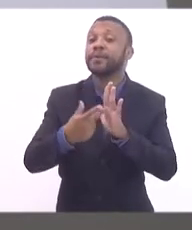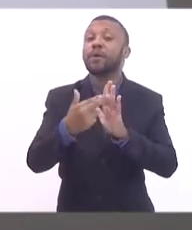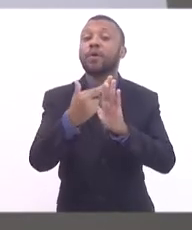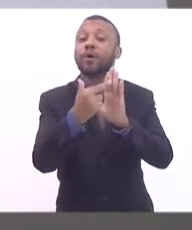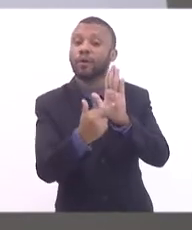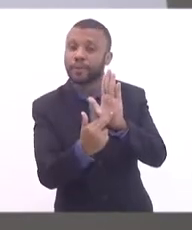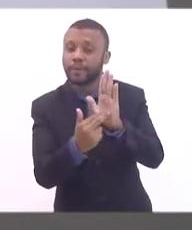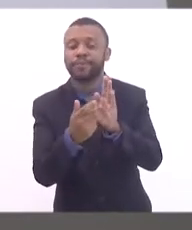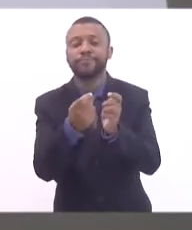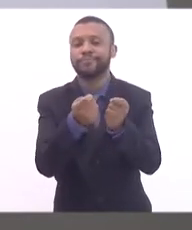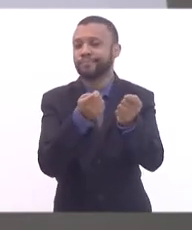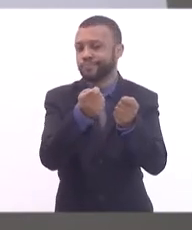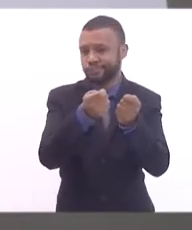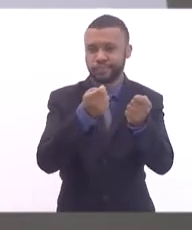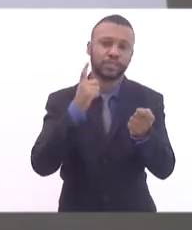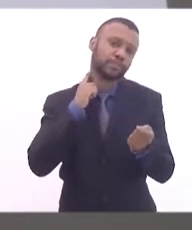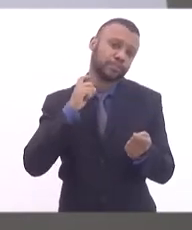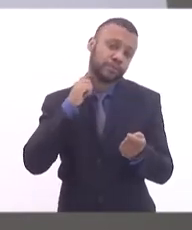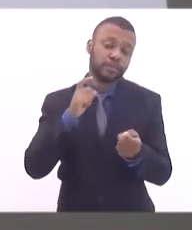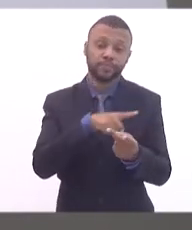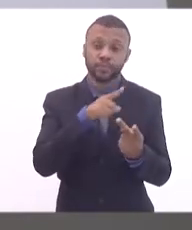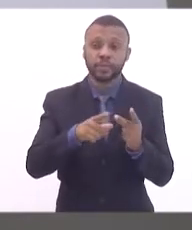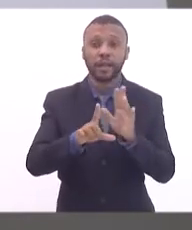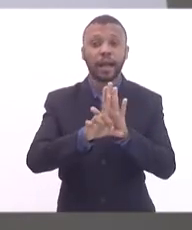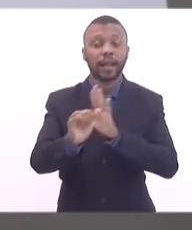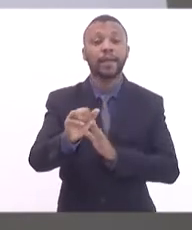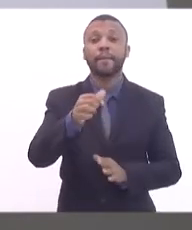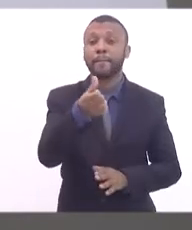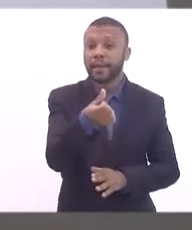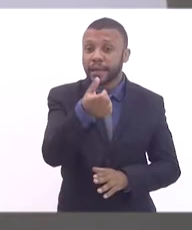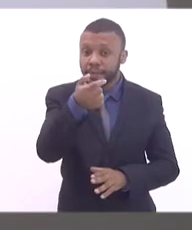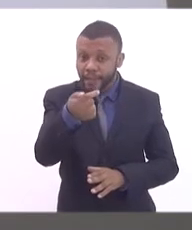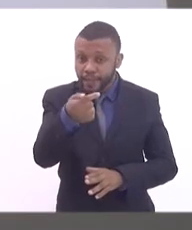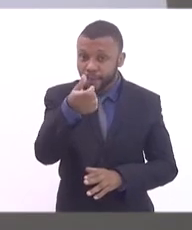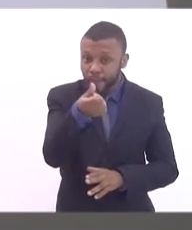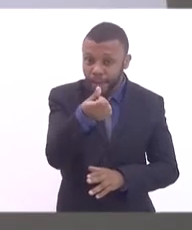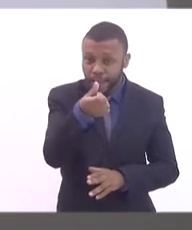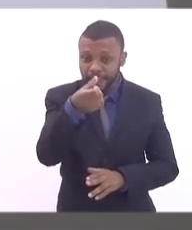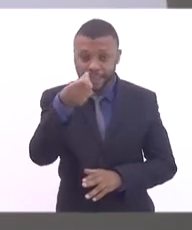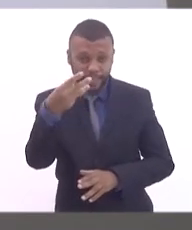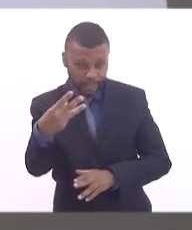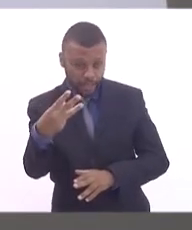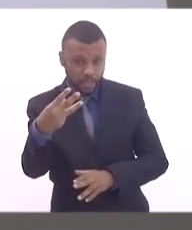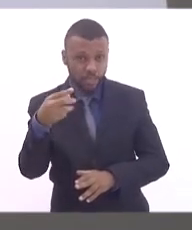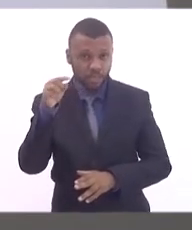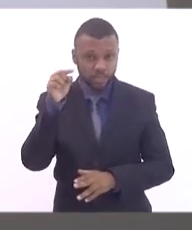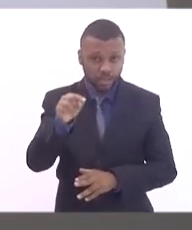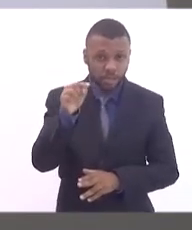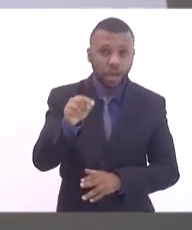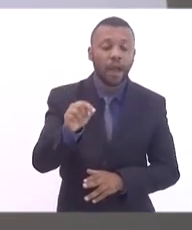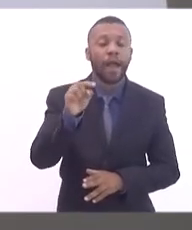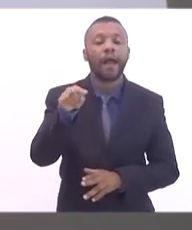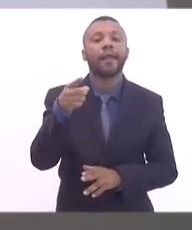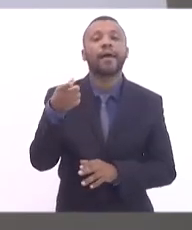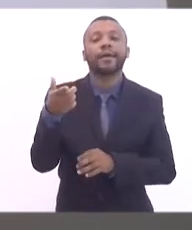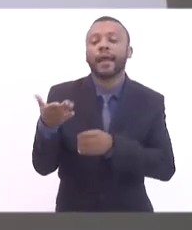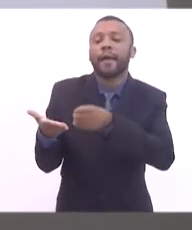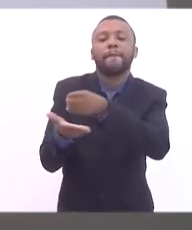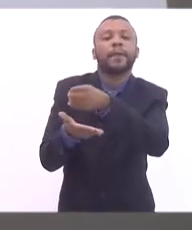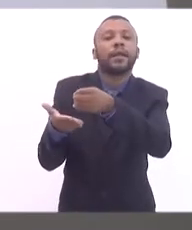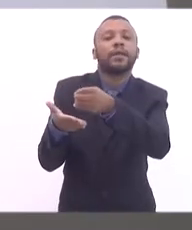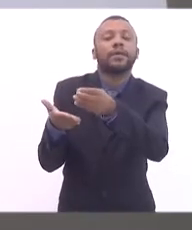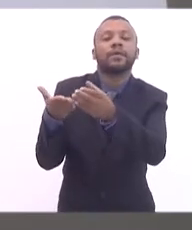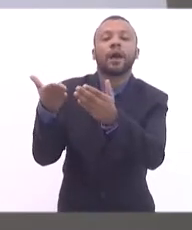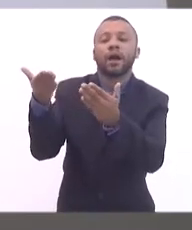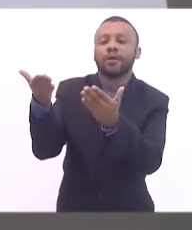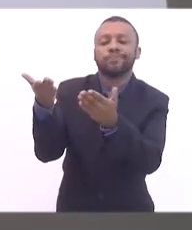já lei 6716 563 é o a lei que valeu o regulamento tanto